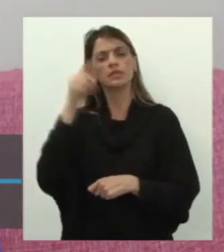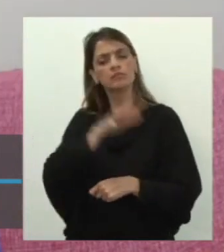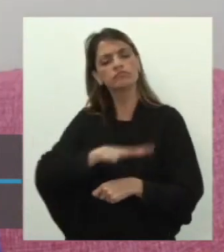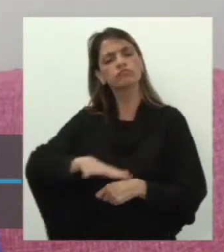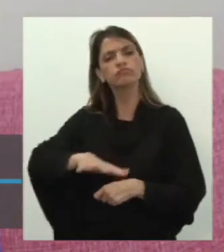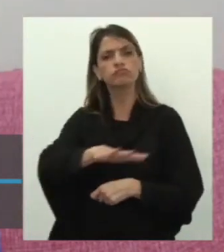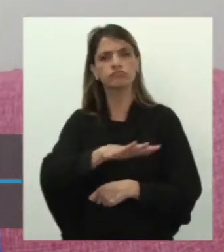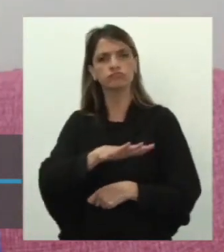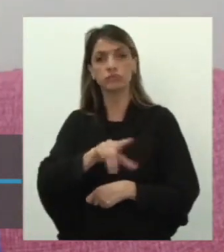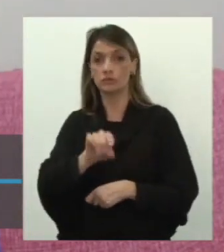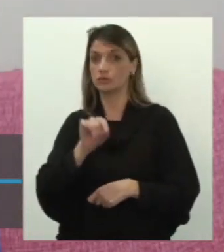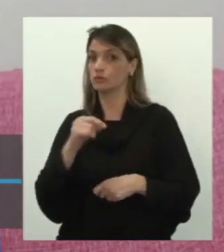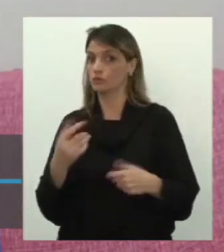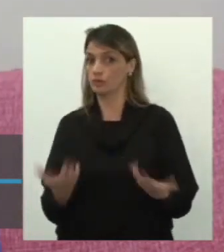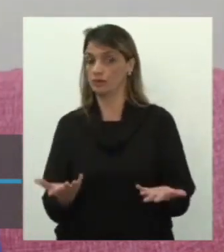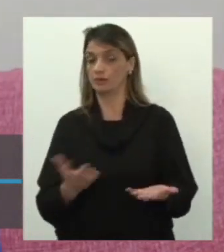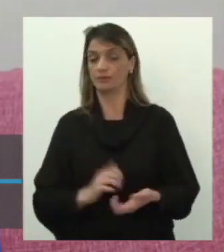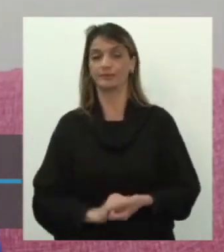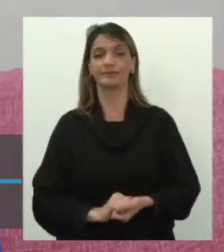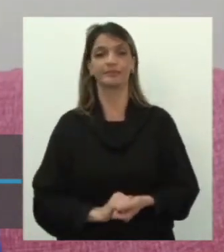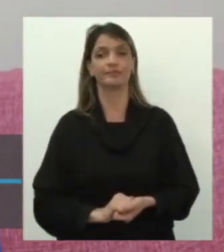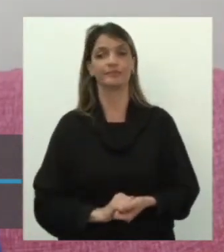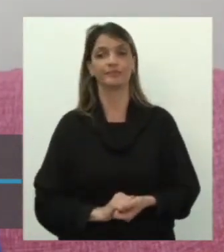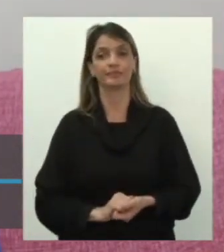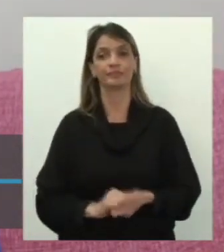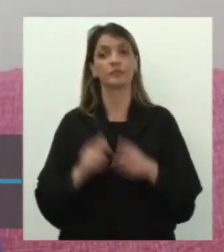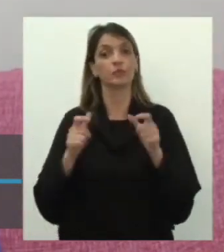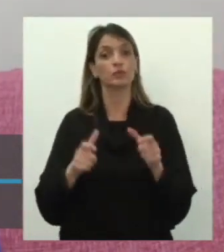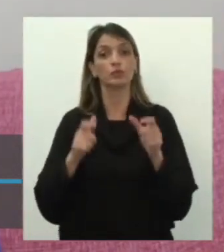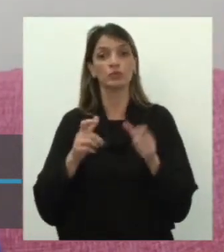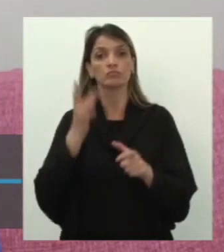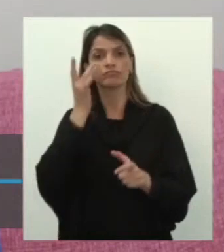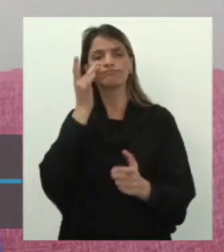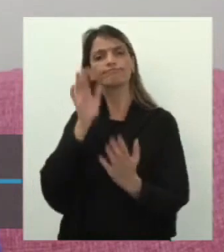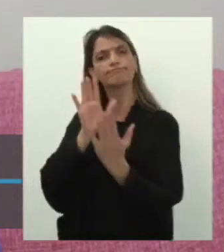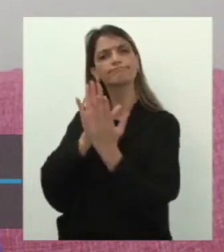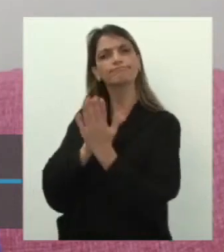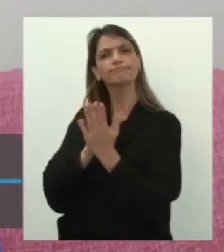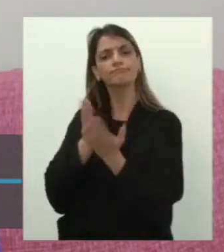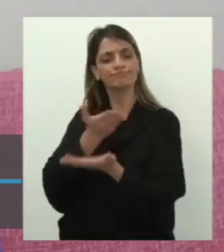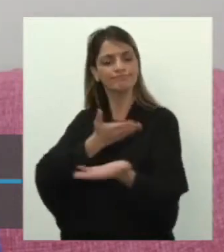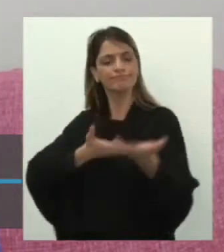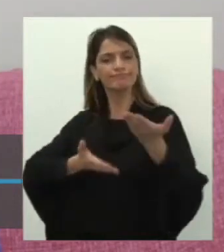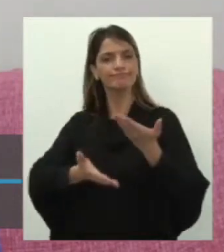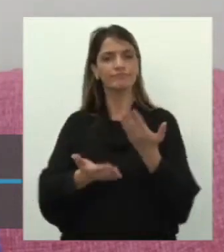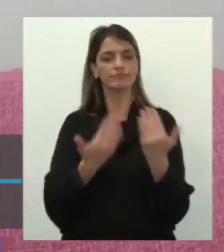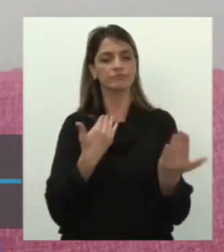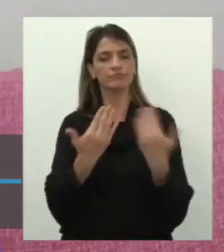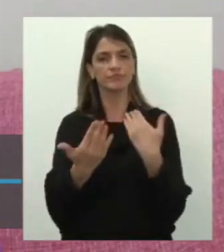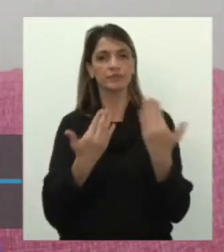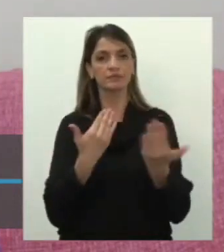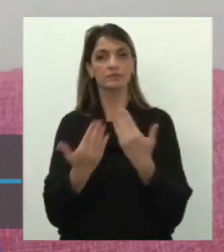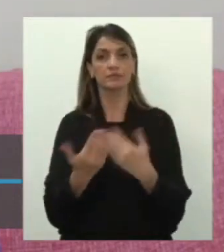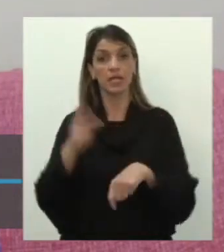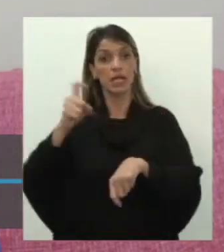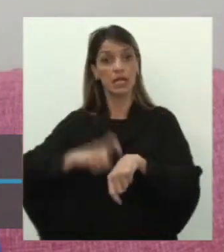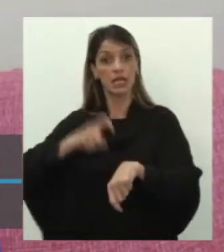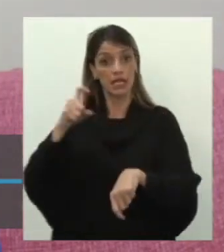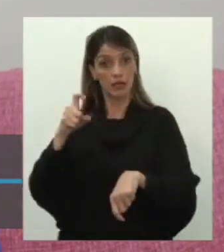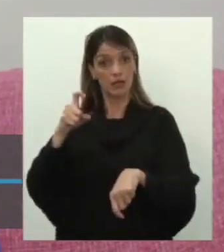ambiente escolhido. Nos ambientes presenciais, a interação sempre vai acontecer em tempo